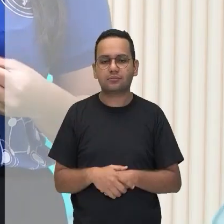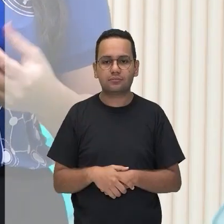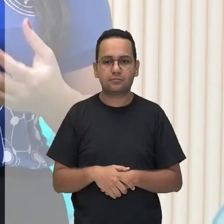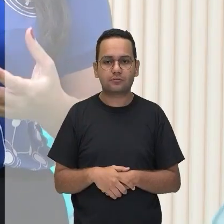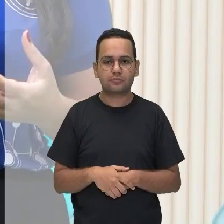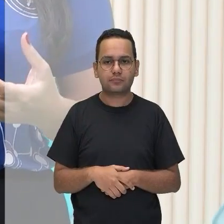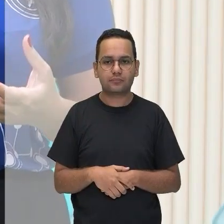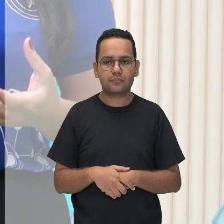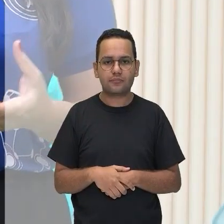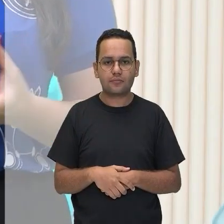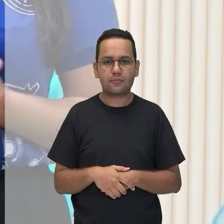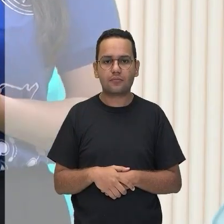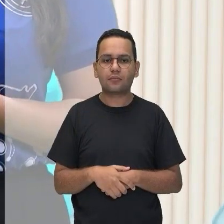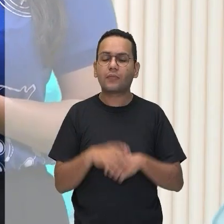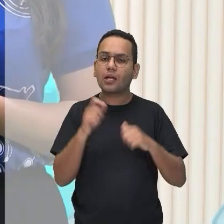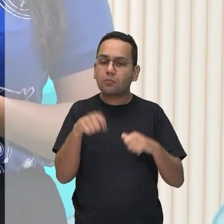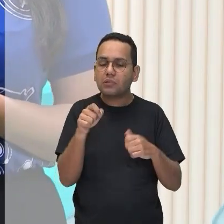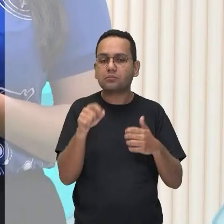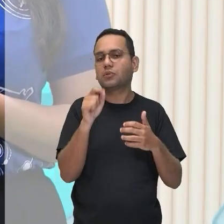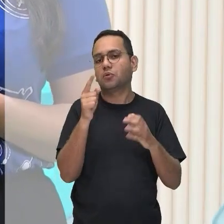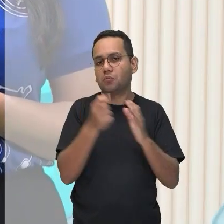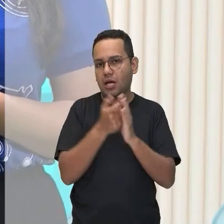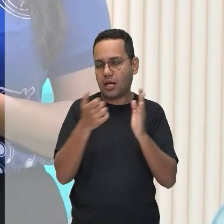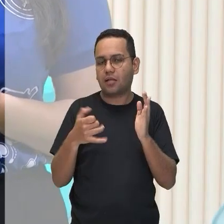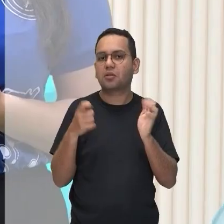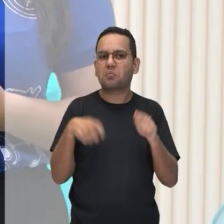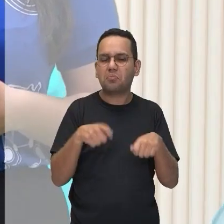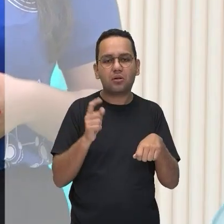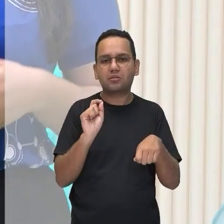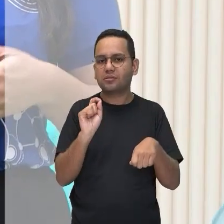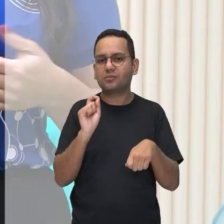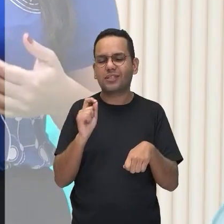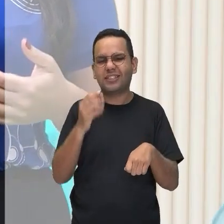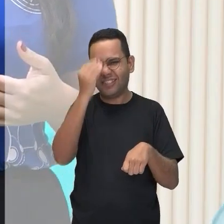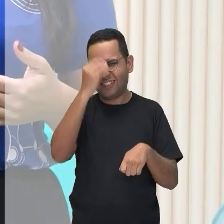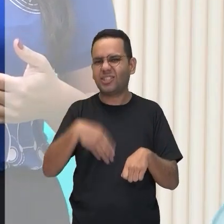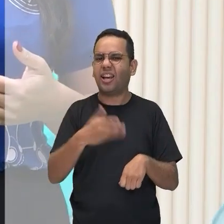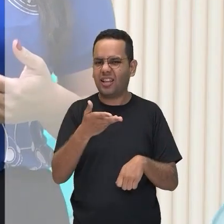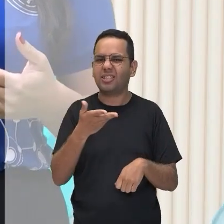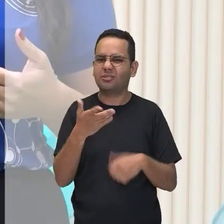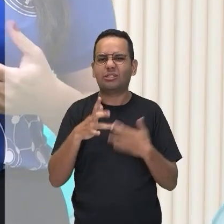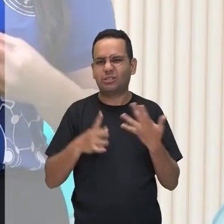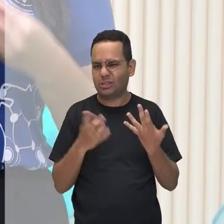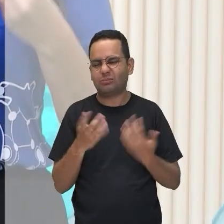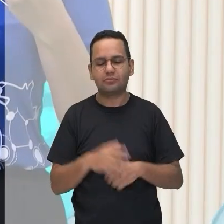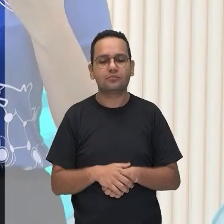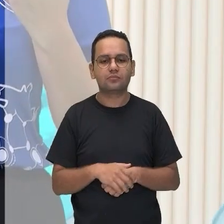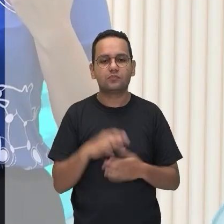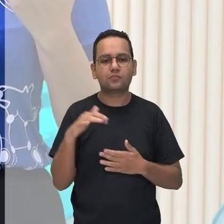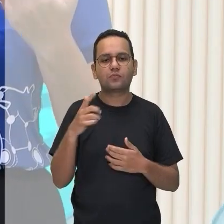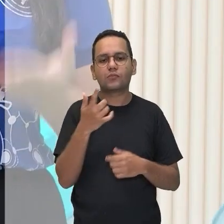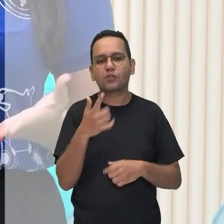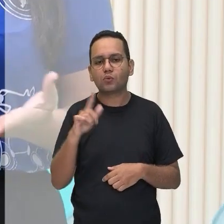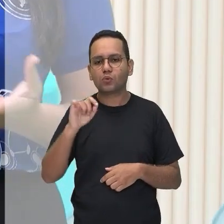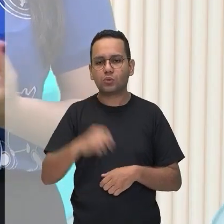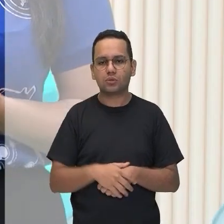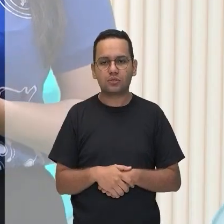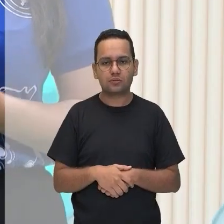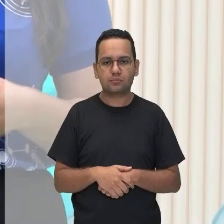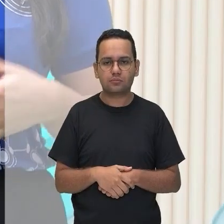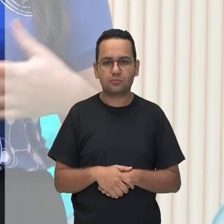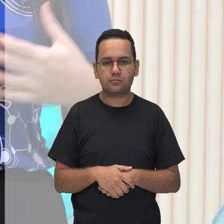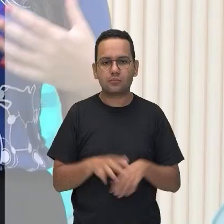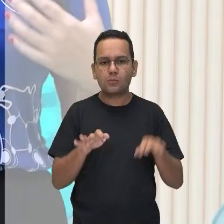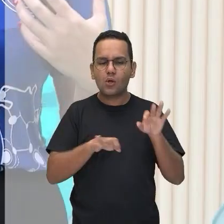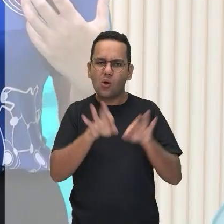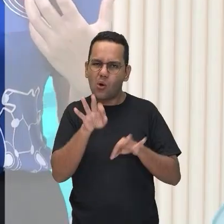também um fator que vai impedir de você realizar essa prática. Aspectos táticos, planejamento tático, né?